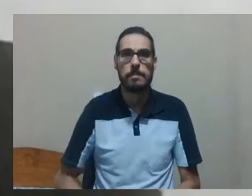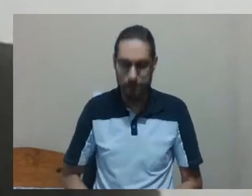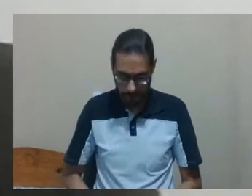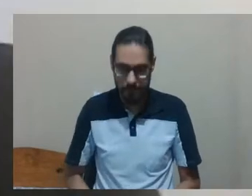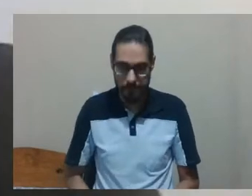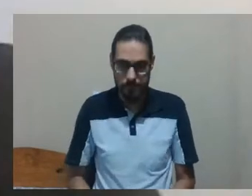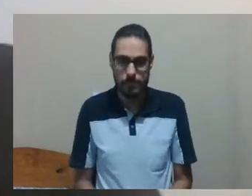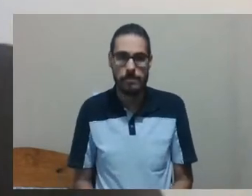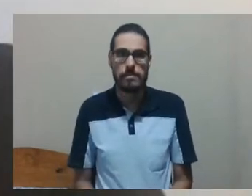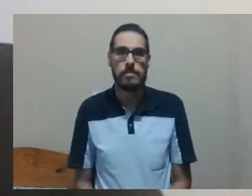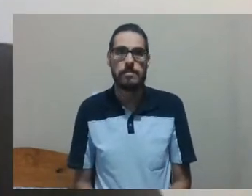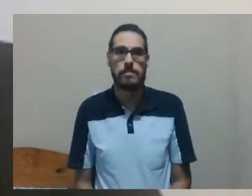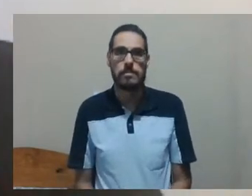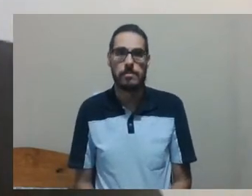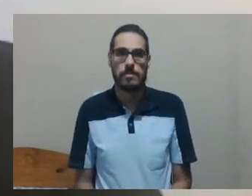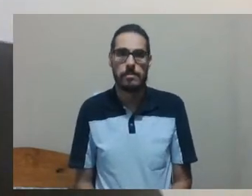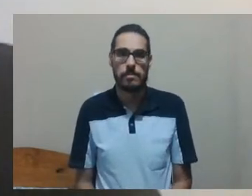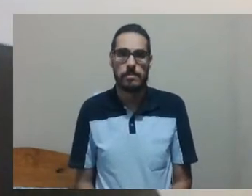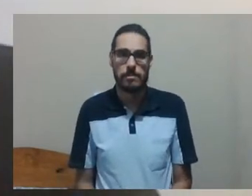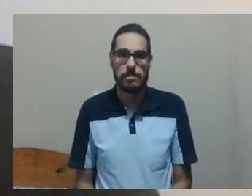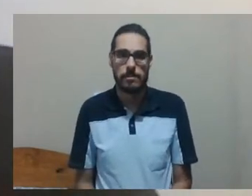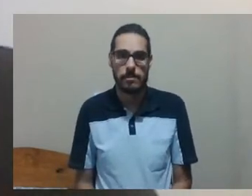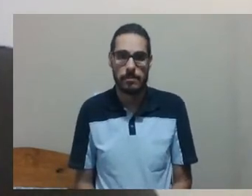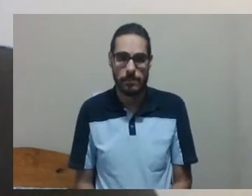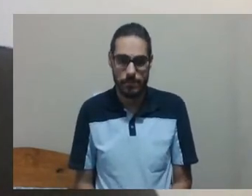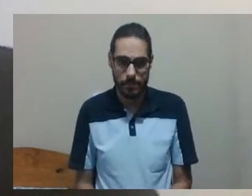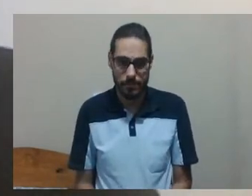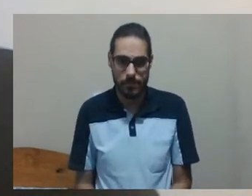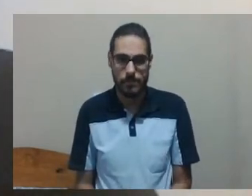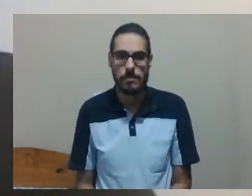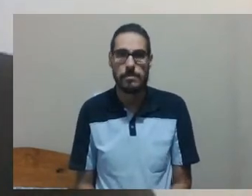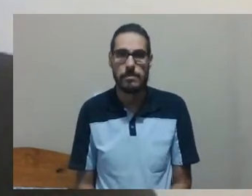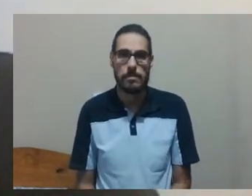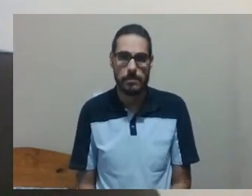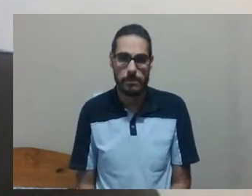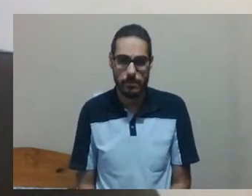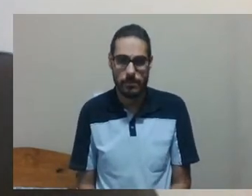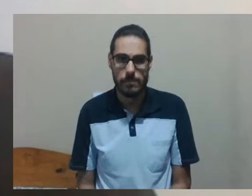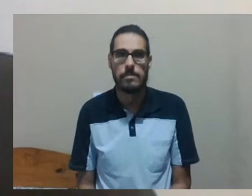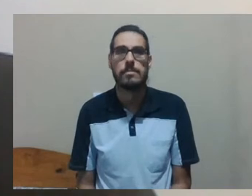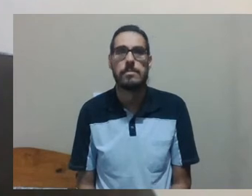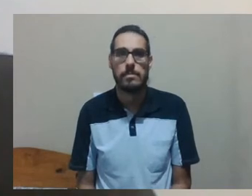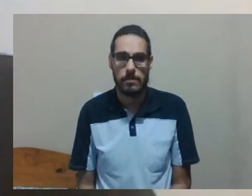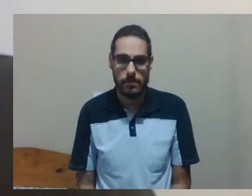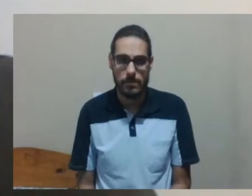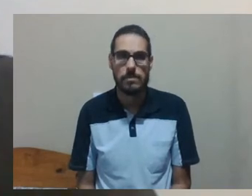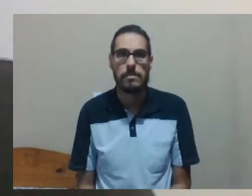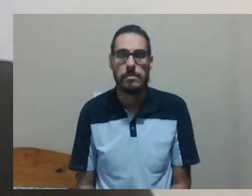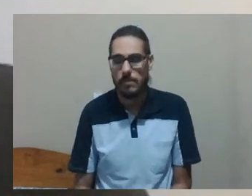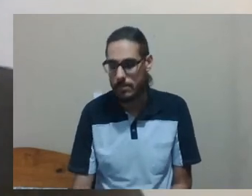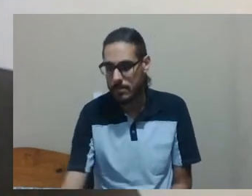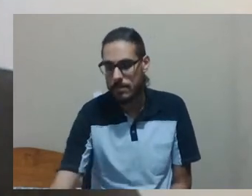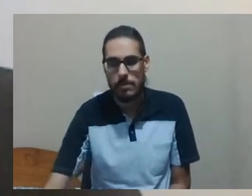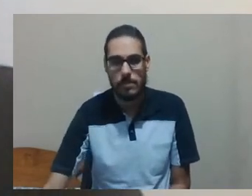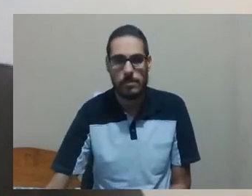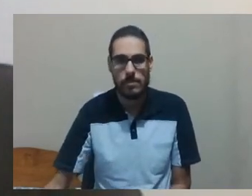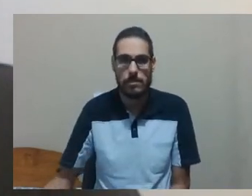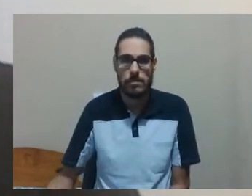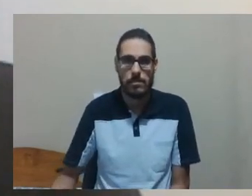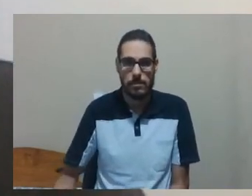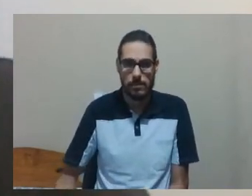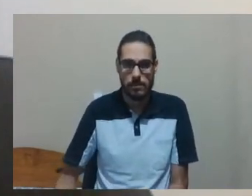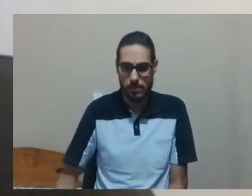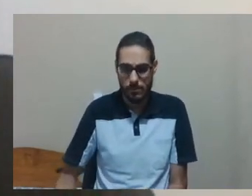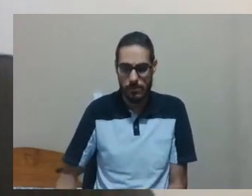Obrigado, professor. Agora, de acordo com a ordem do sorteio, a próxima candidatura a responder a pergunta é a candidatura de número